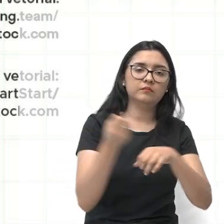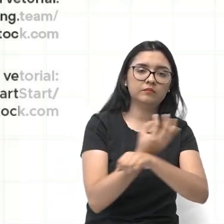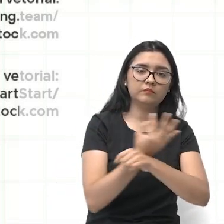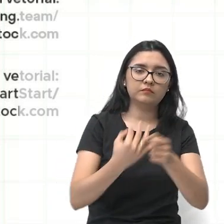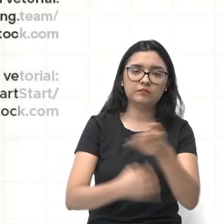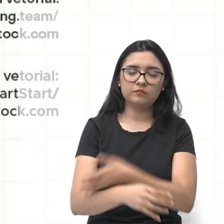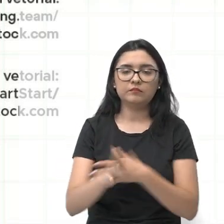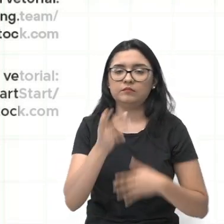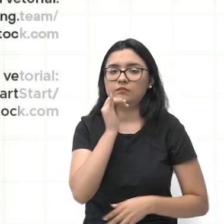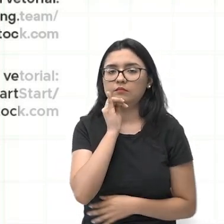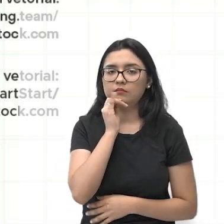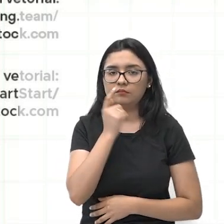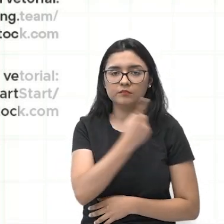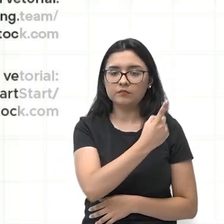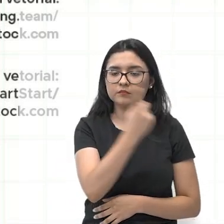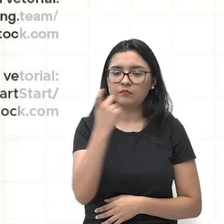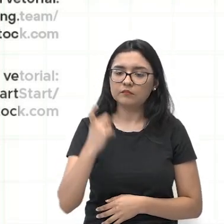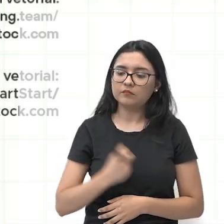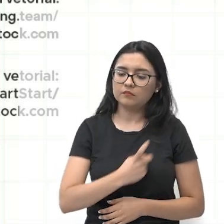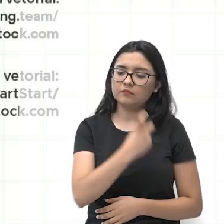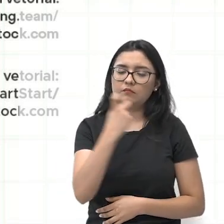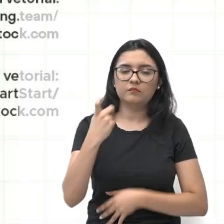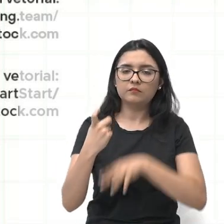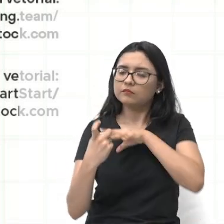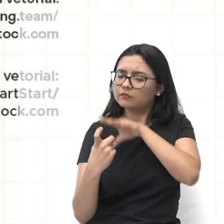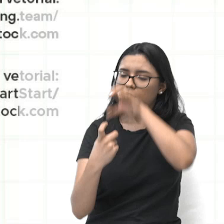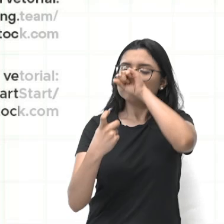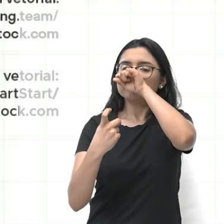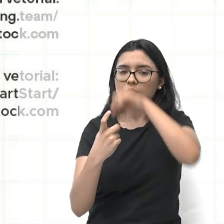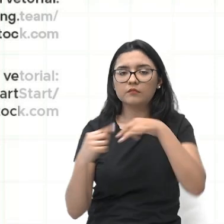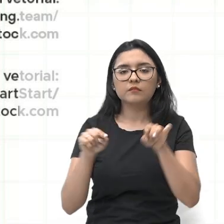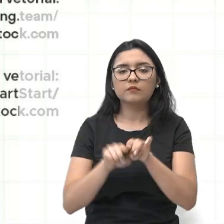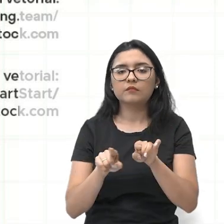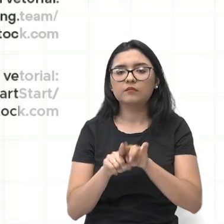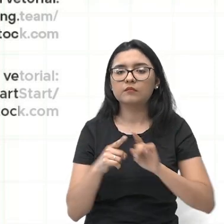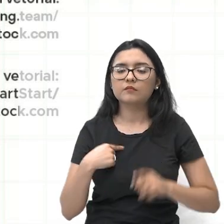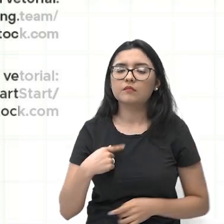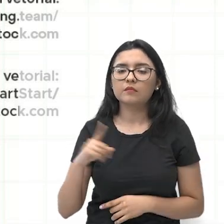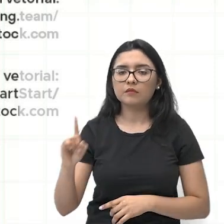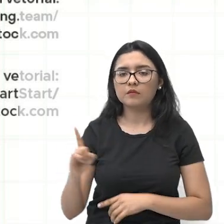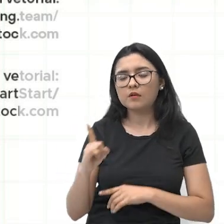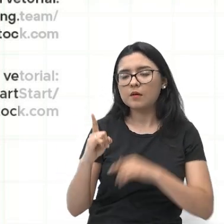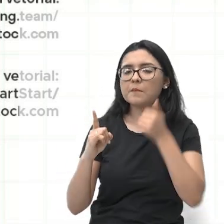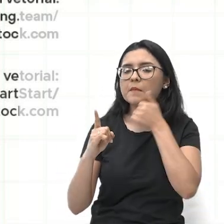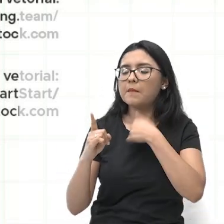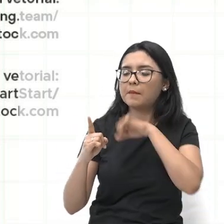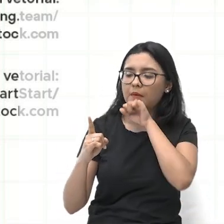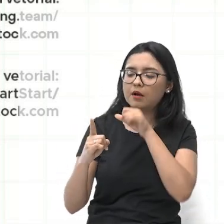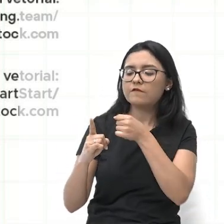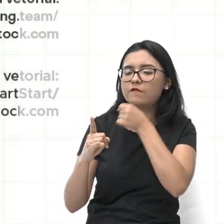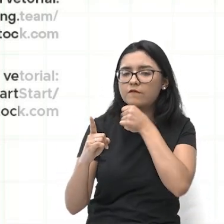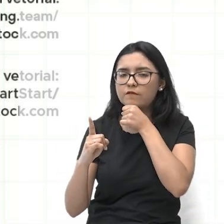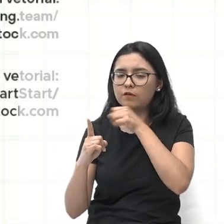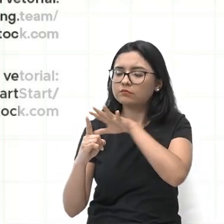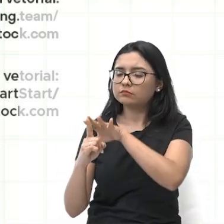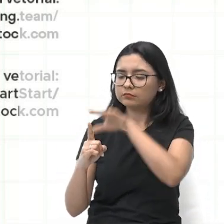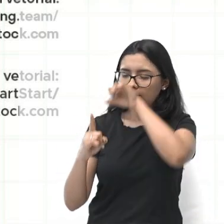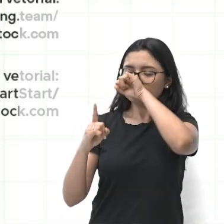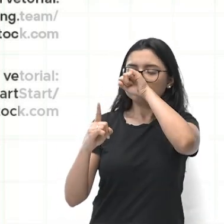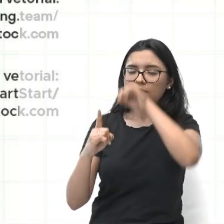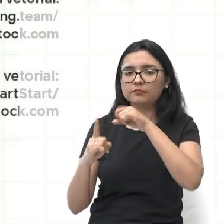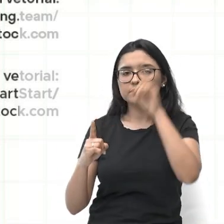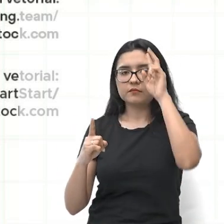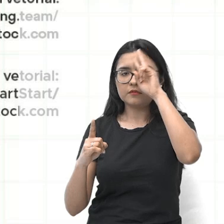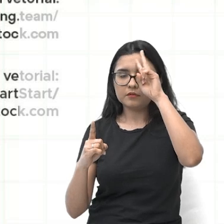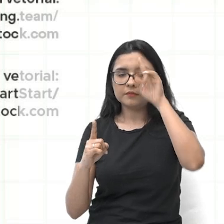emoções, como um perfume, né, o cheiro de mãe, o cheiro de vó, comida, né,